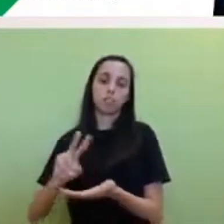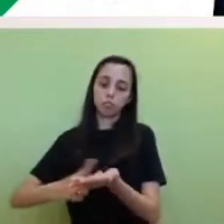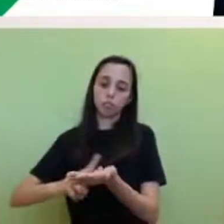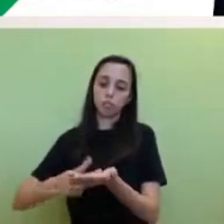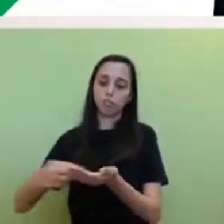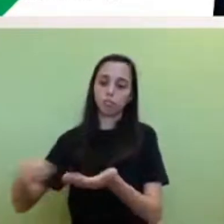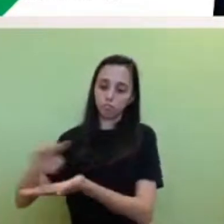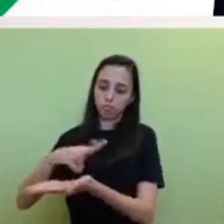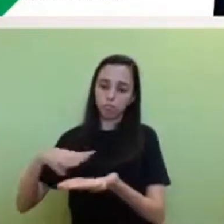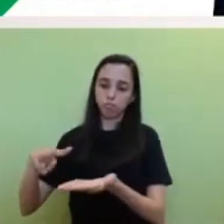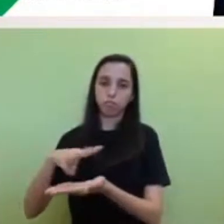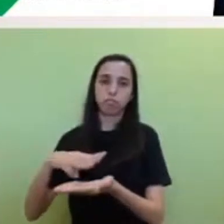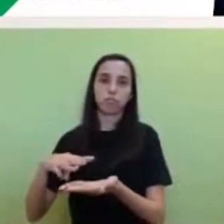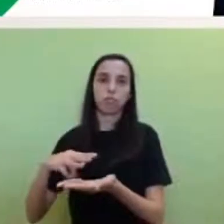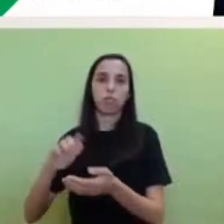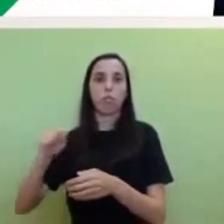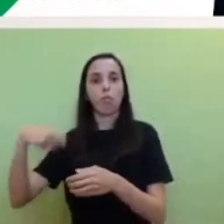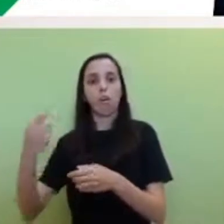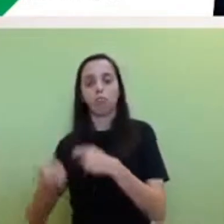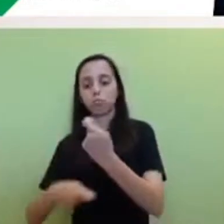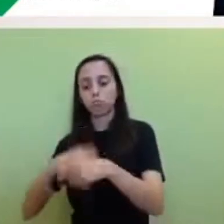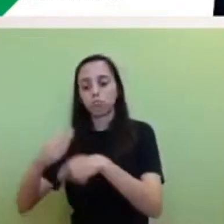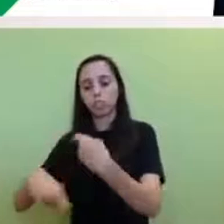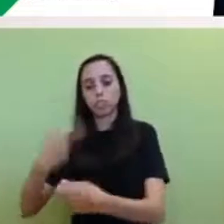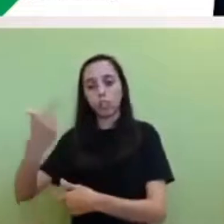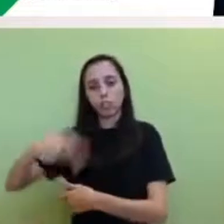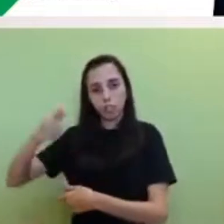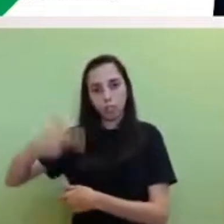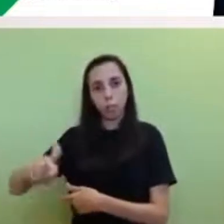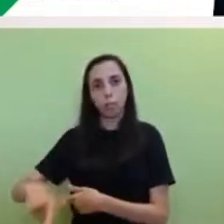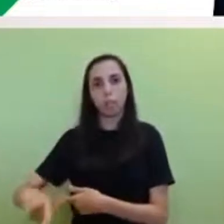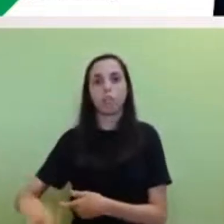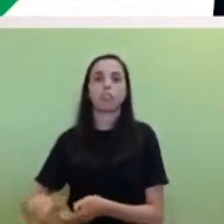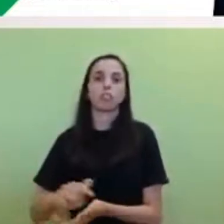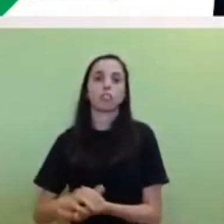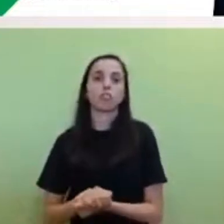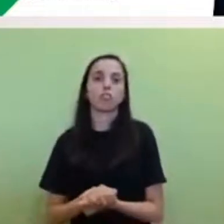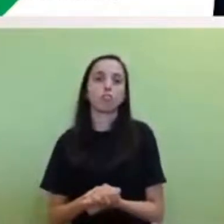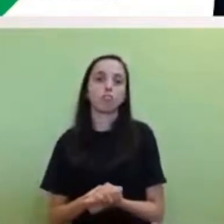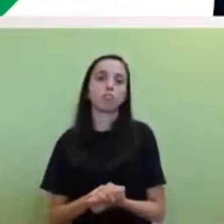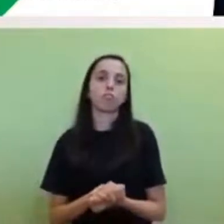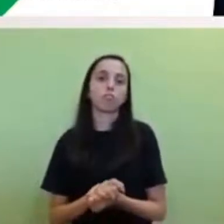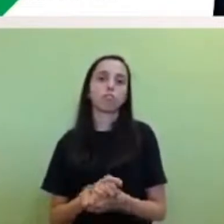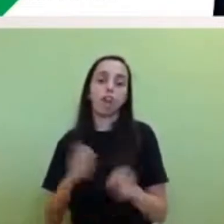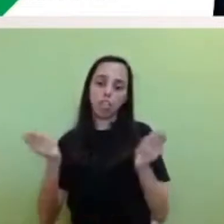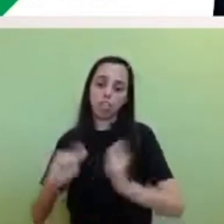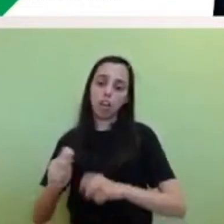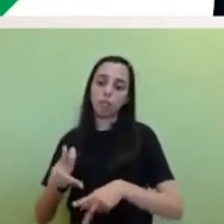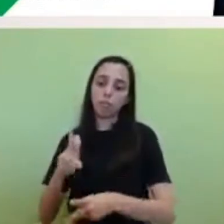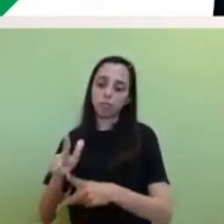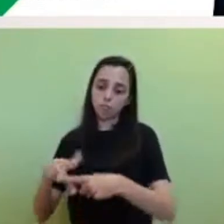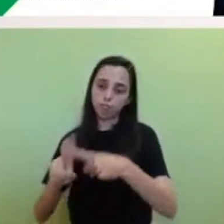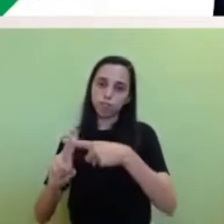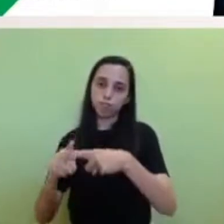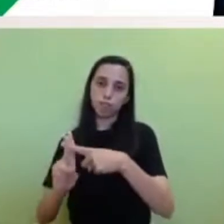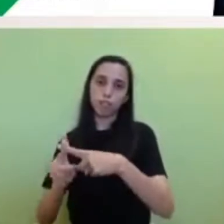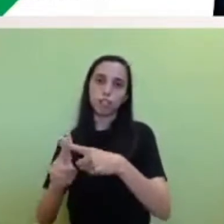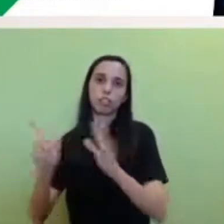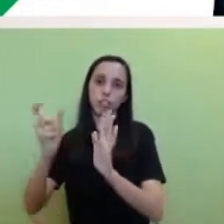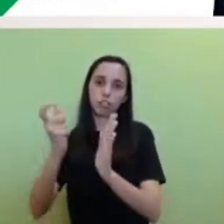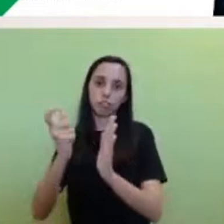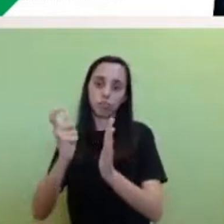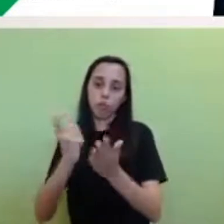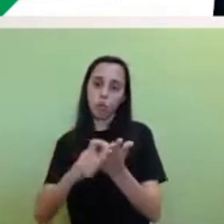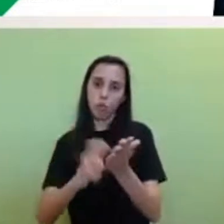a escrita de sinais, né? Quais são os sinais que são mais frequentes. E daí você já pode editar, por exemplo, um glossário